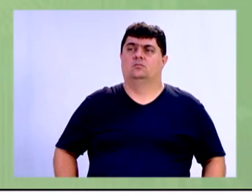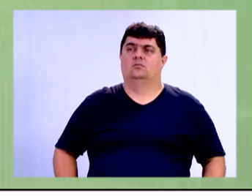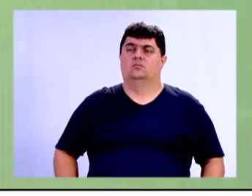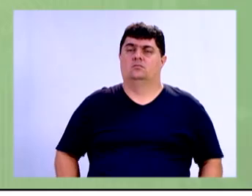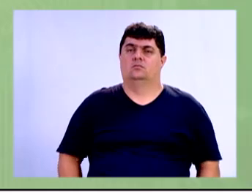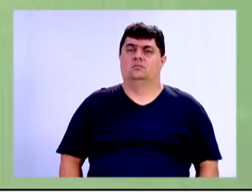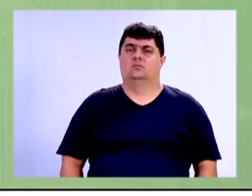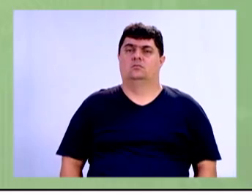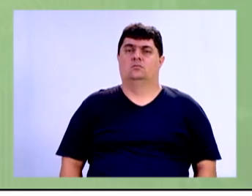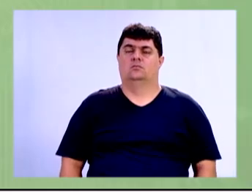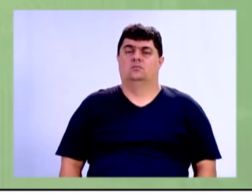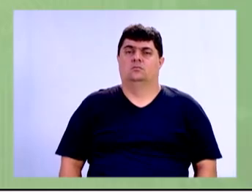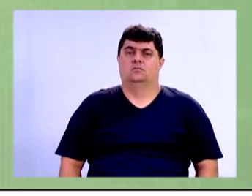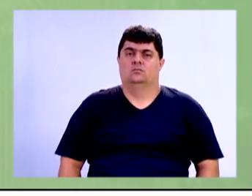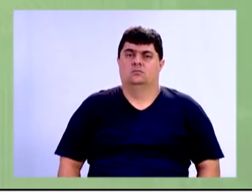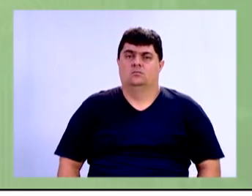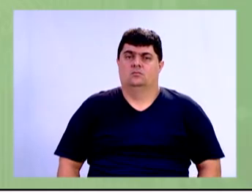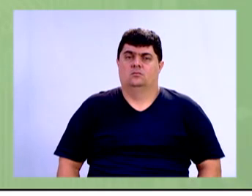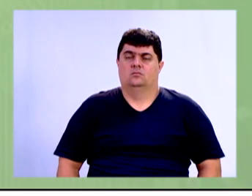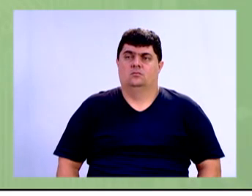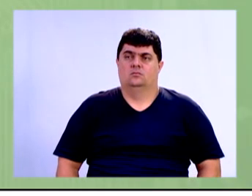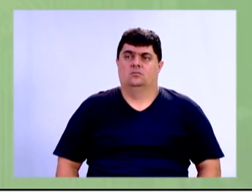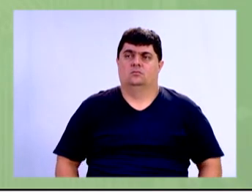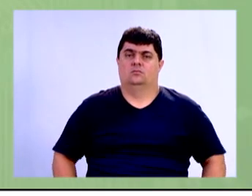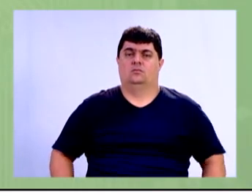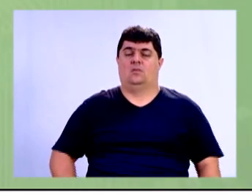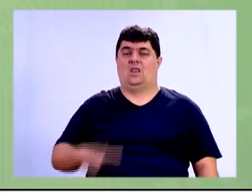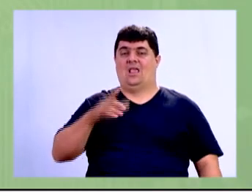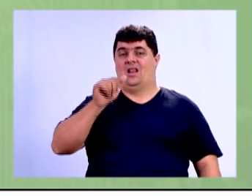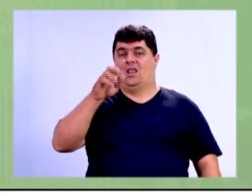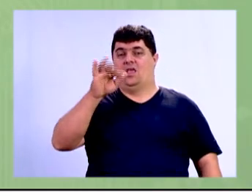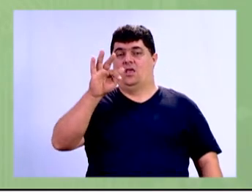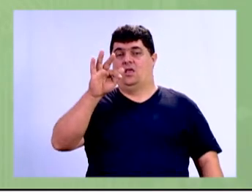Né? Agora sim, clientes,